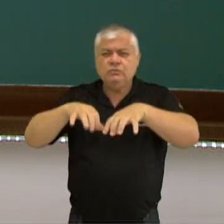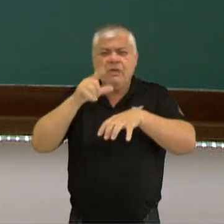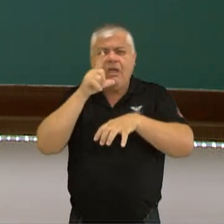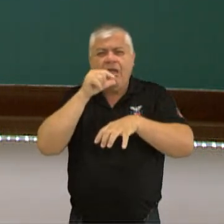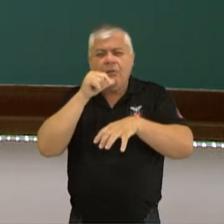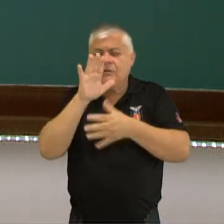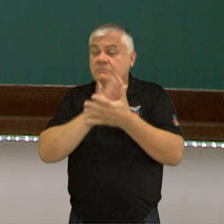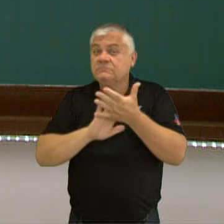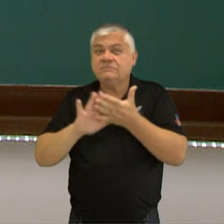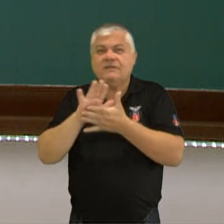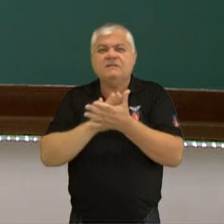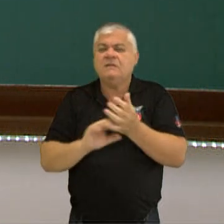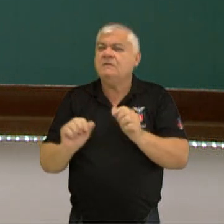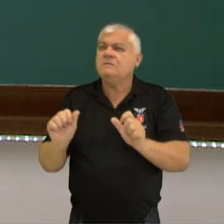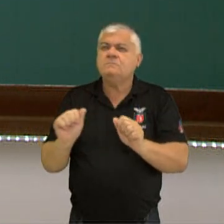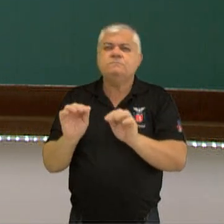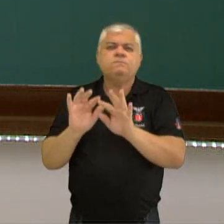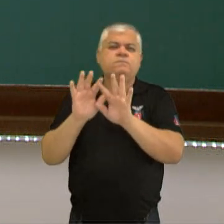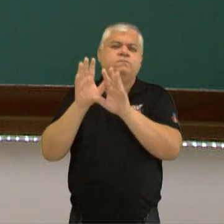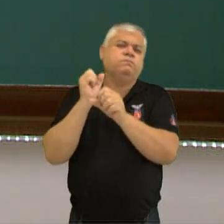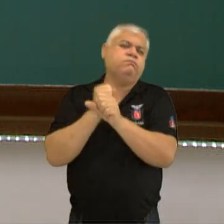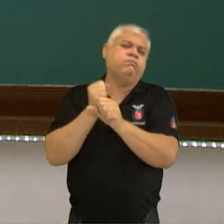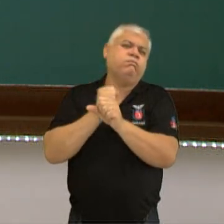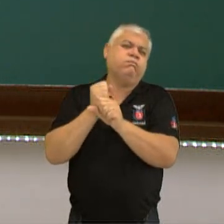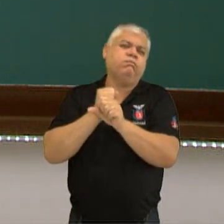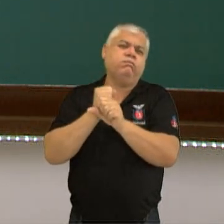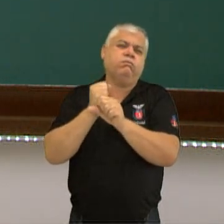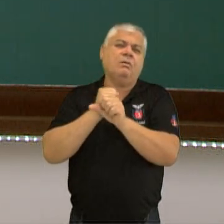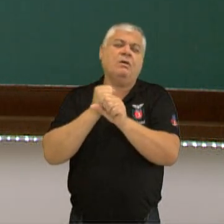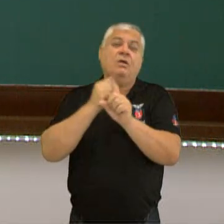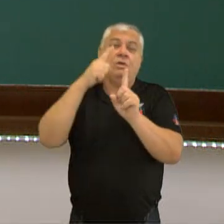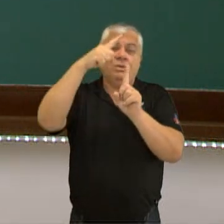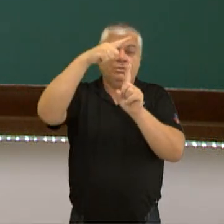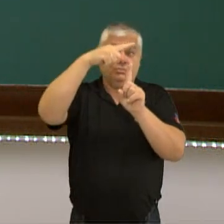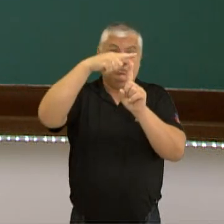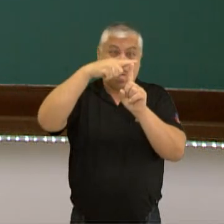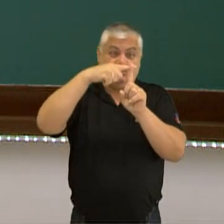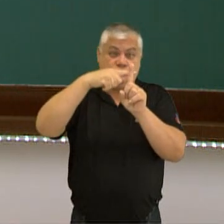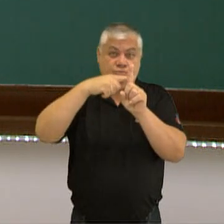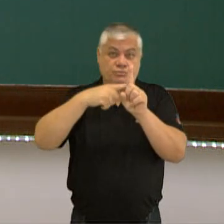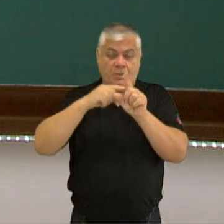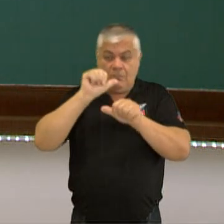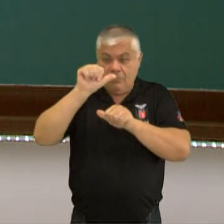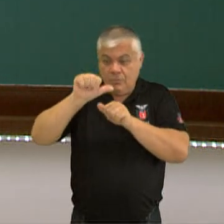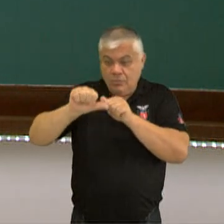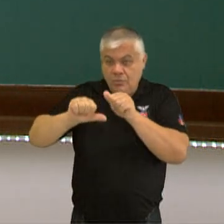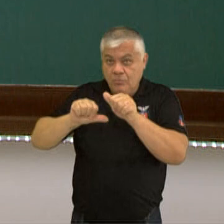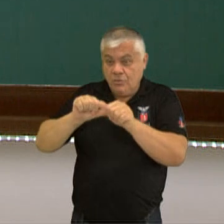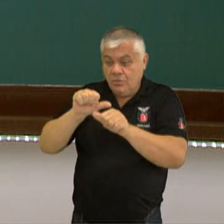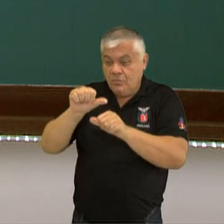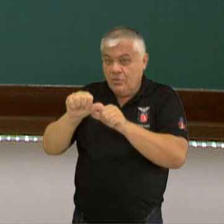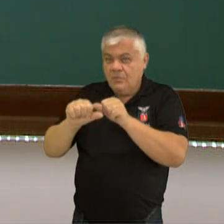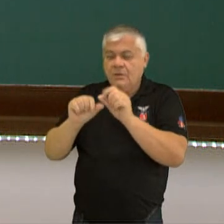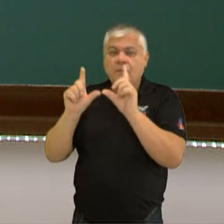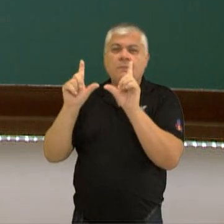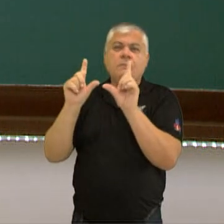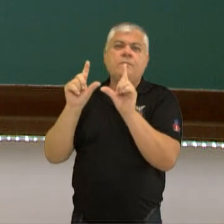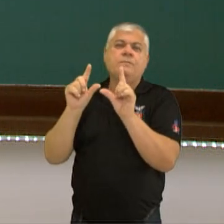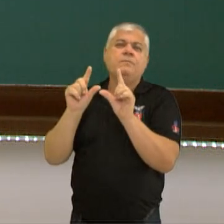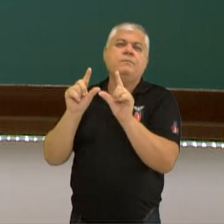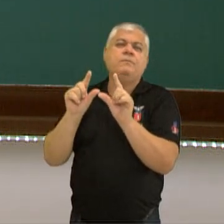Lentamente, as condições do planeta foi mudando, essas modificações, e ele foi esfriando, a temperatura